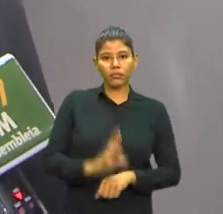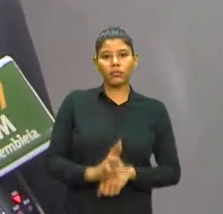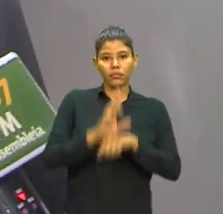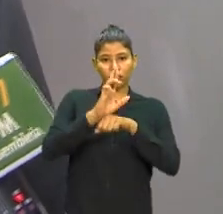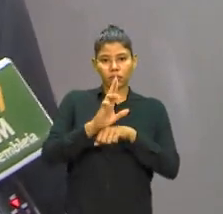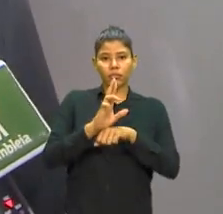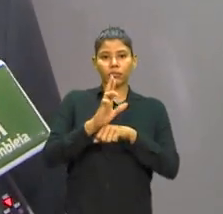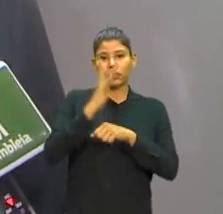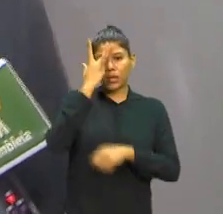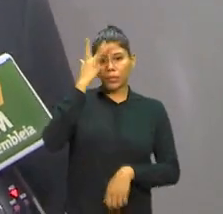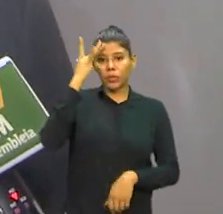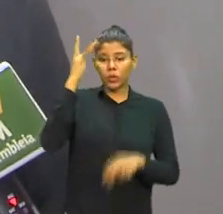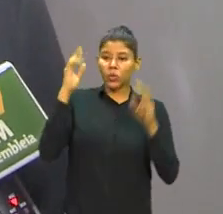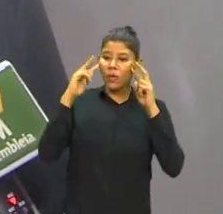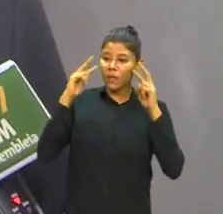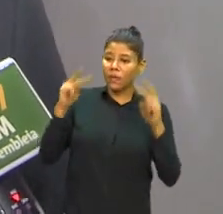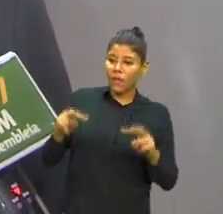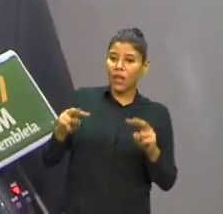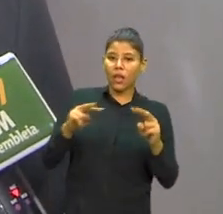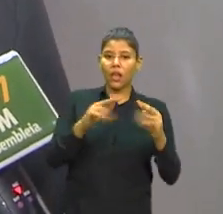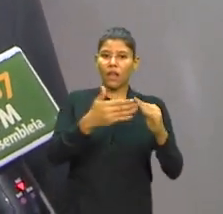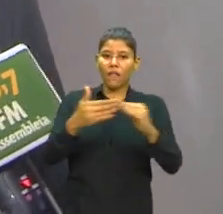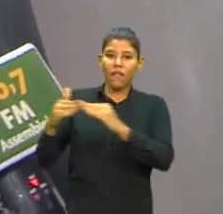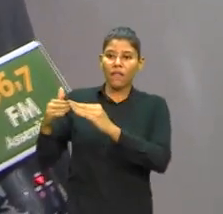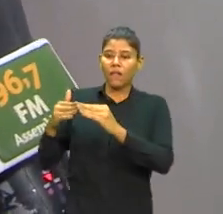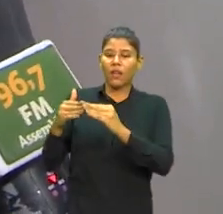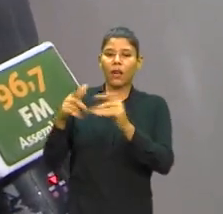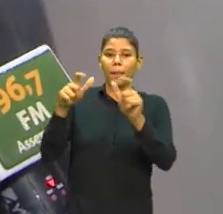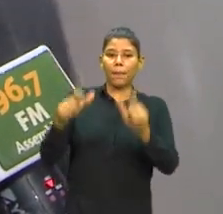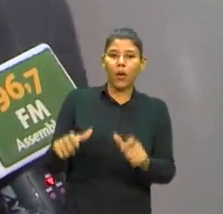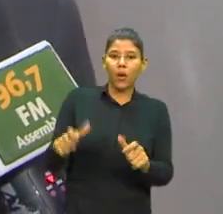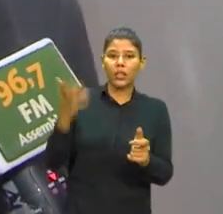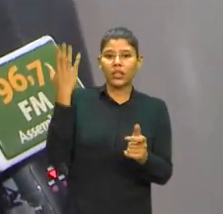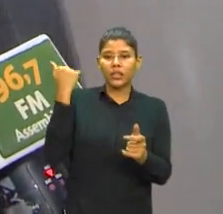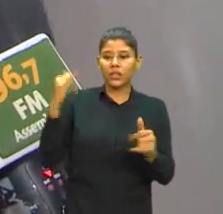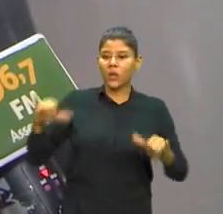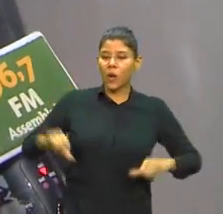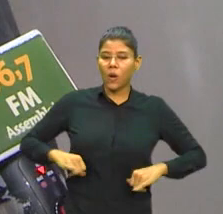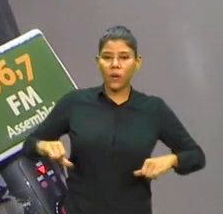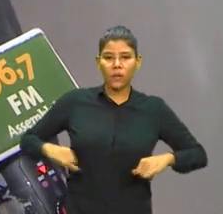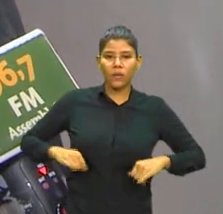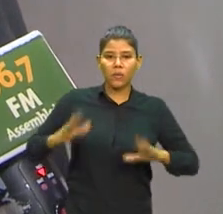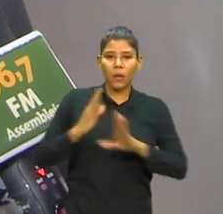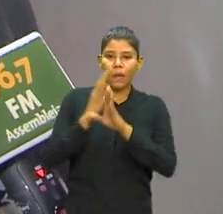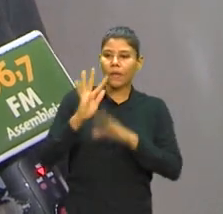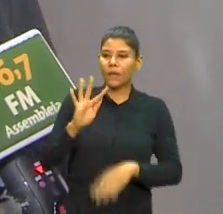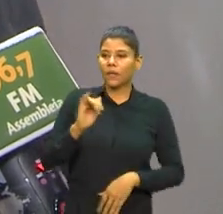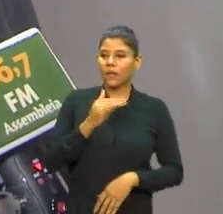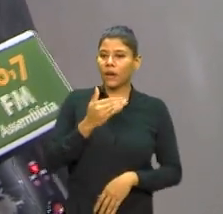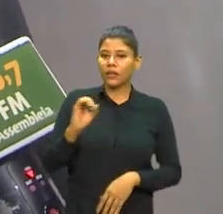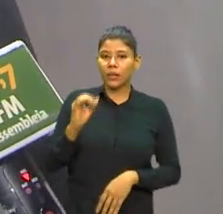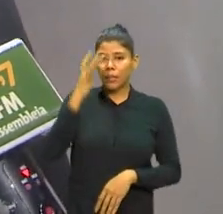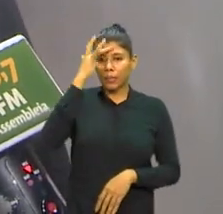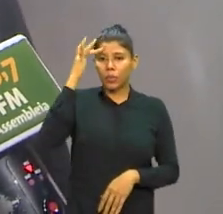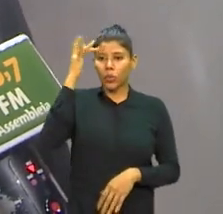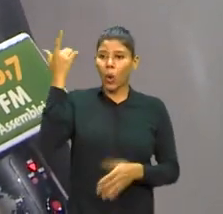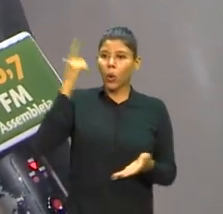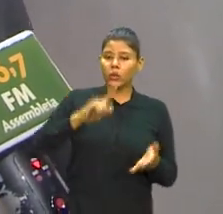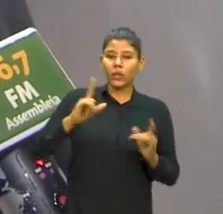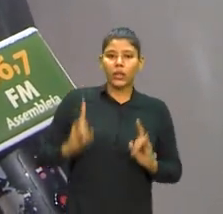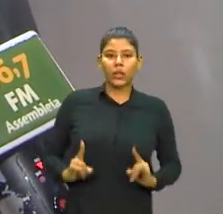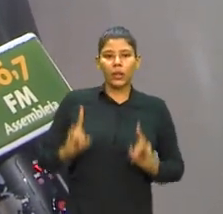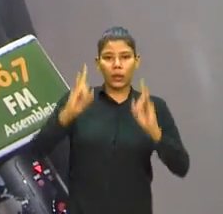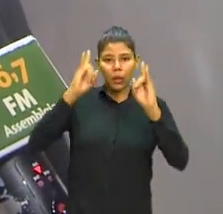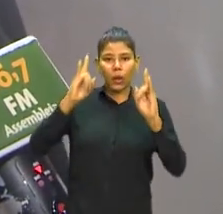alguém tá vendo o sofrimento dela quem mora nas Comunidades quem mora nos conjuntos habitacionais gente que ganhou sua casinha ganhou sua casinha no programa